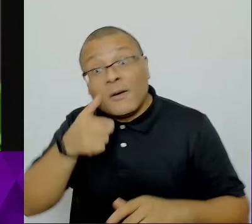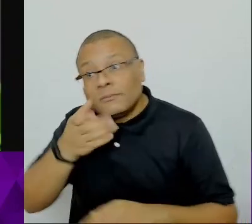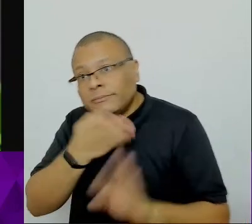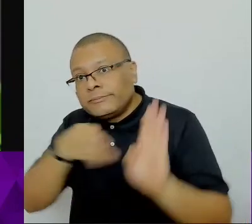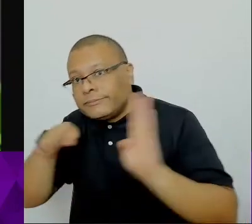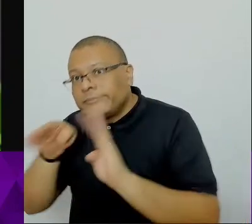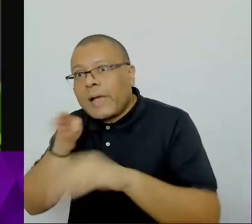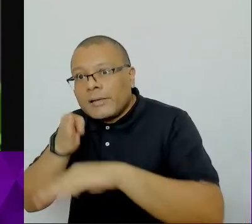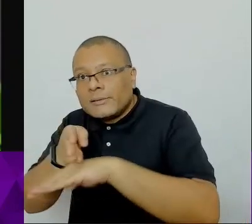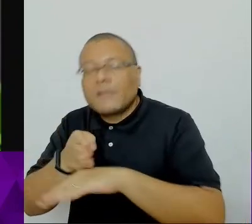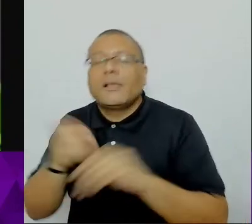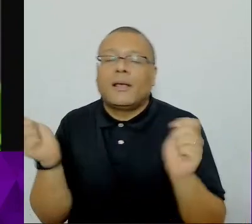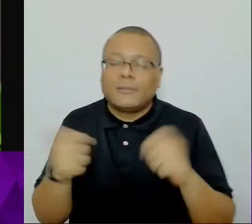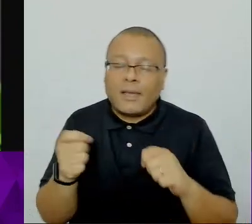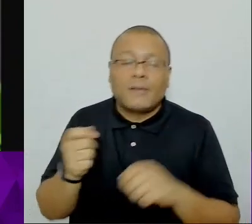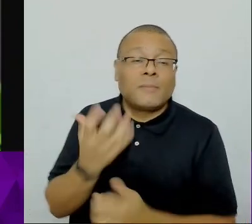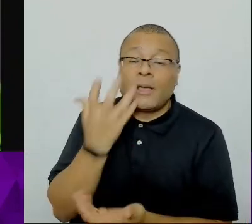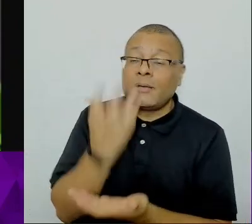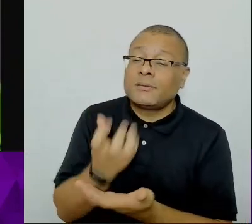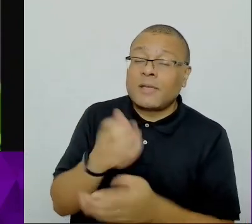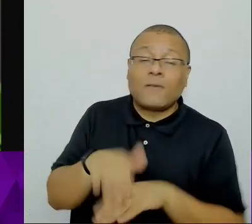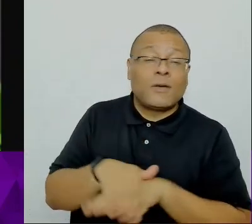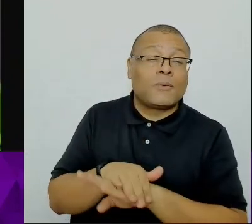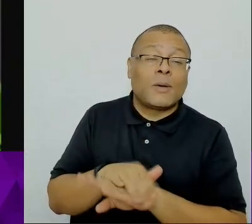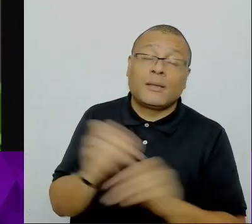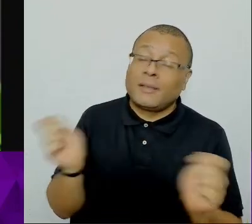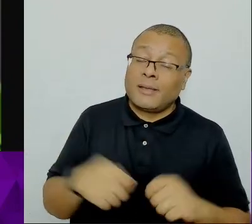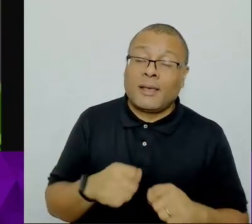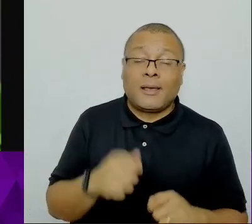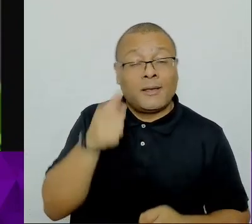essas palestras que ficam gravadas lá, tá?